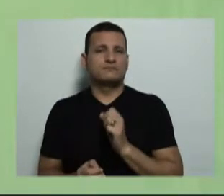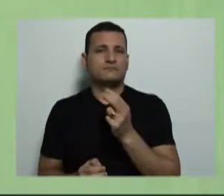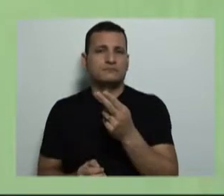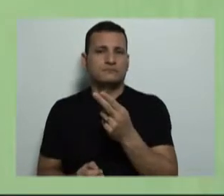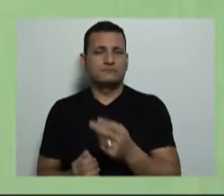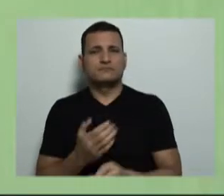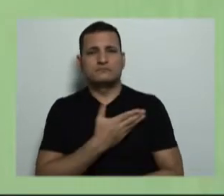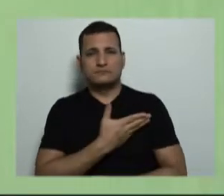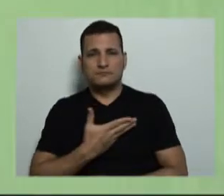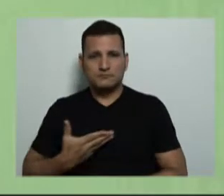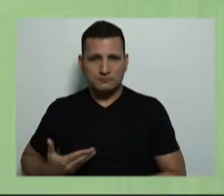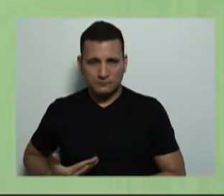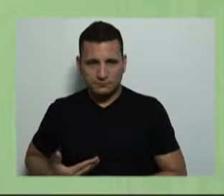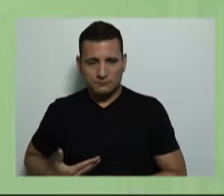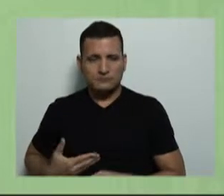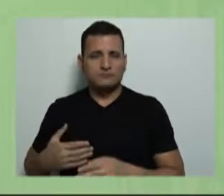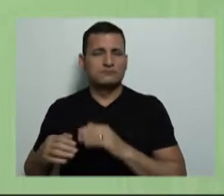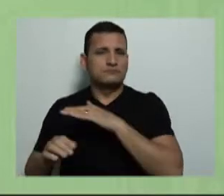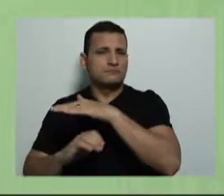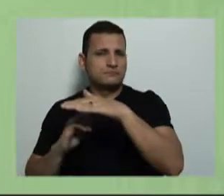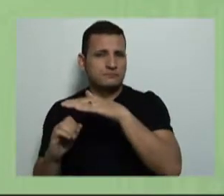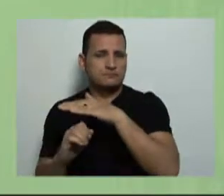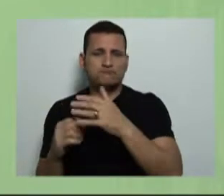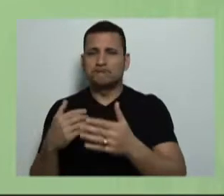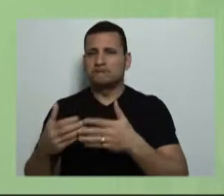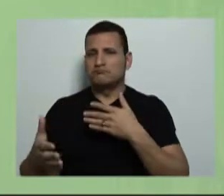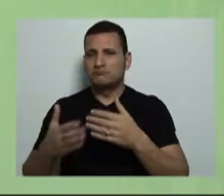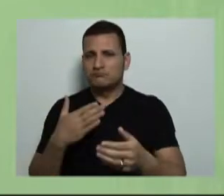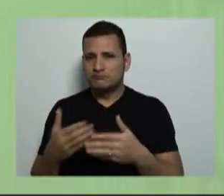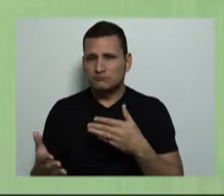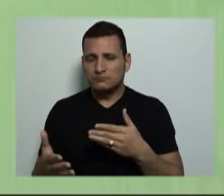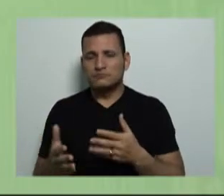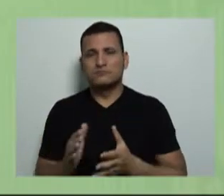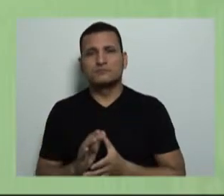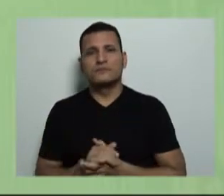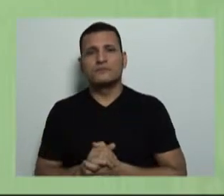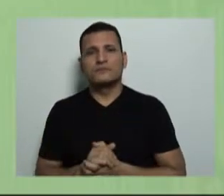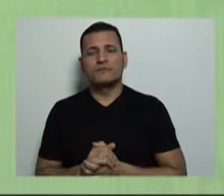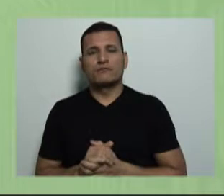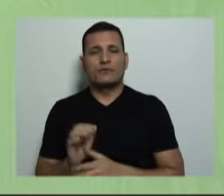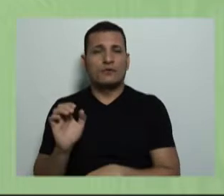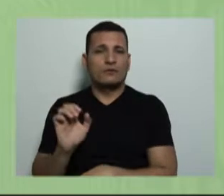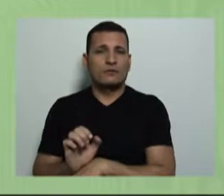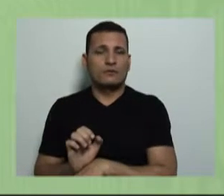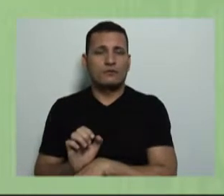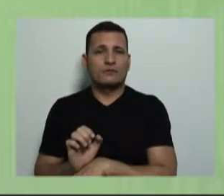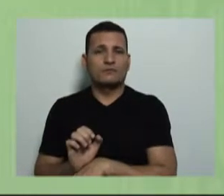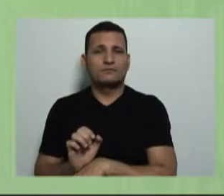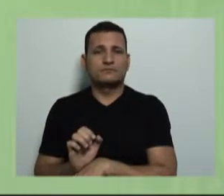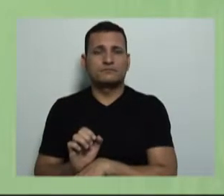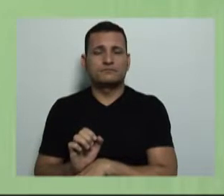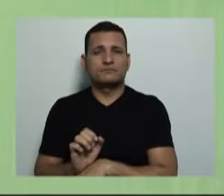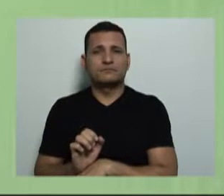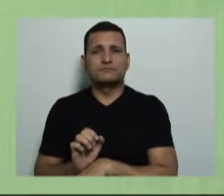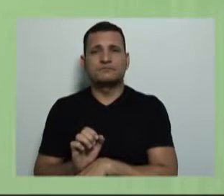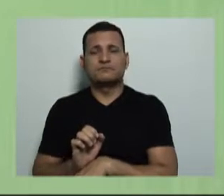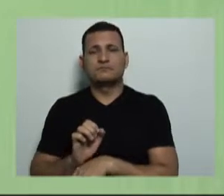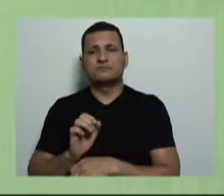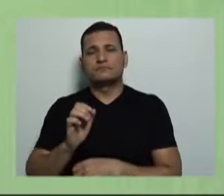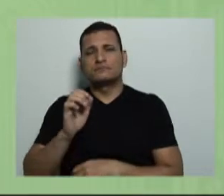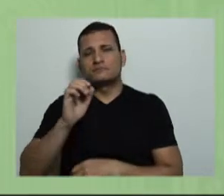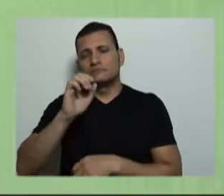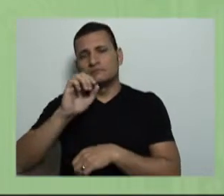autárquica e fundacional de qualquer dos poderes da União, dos Estados, do Distrito Federal e dos